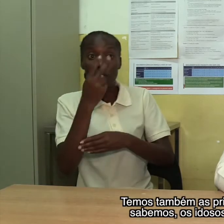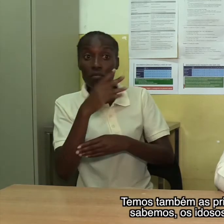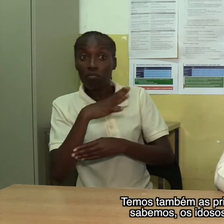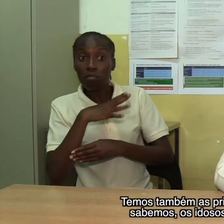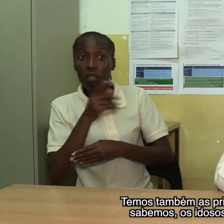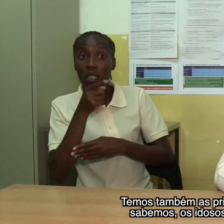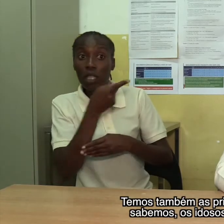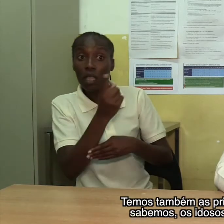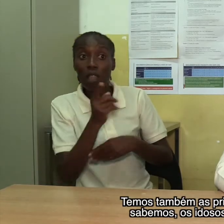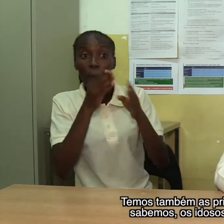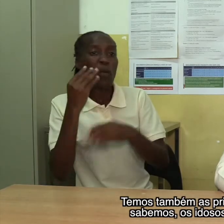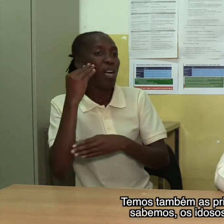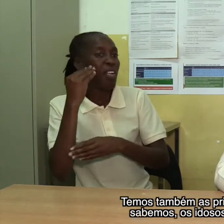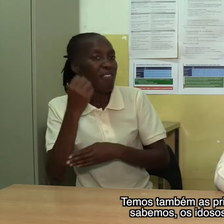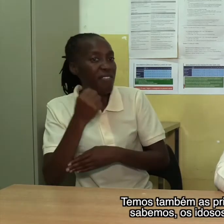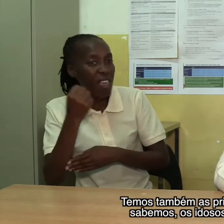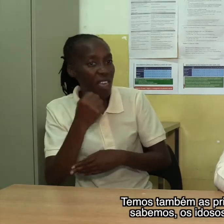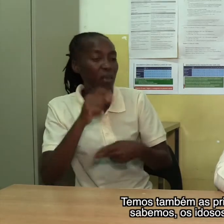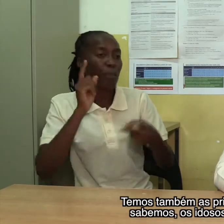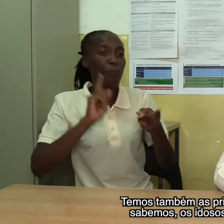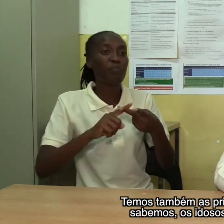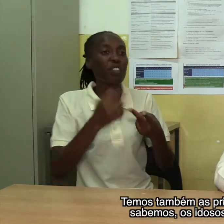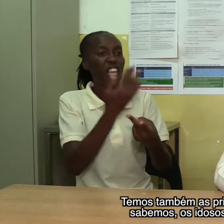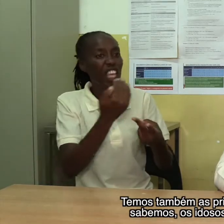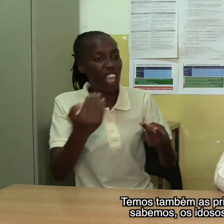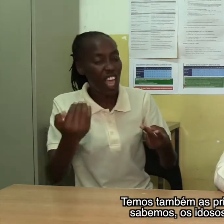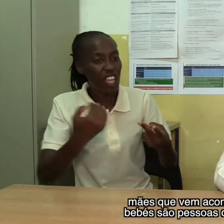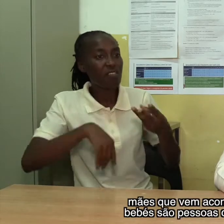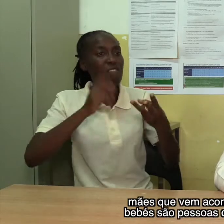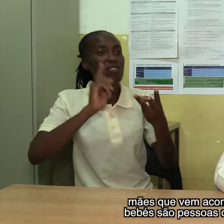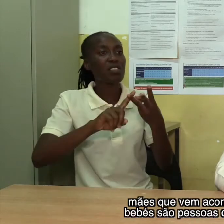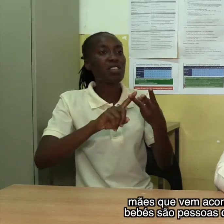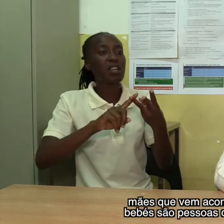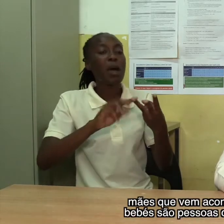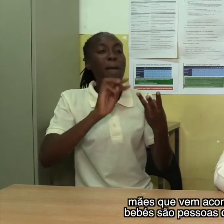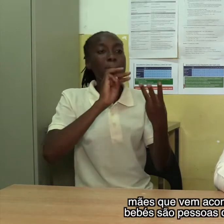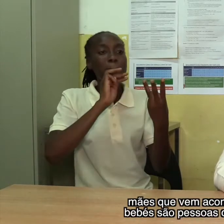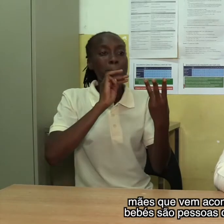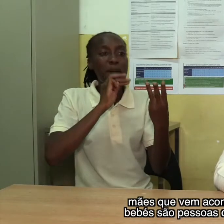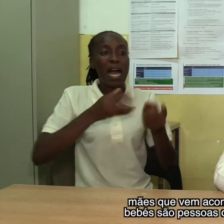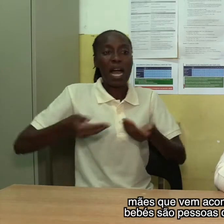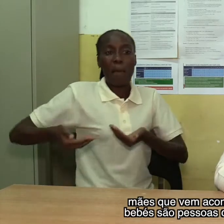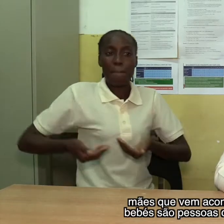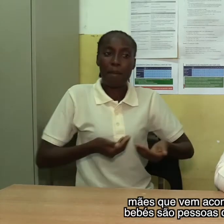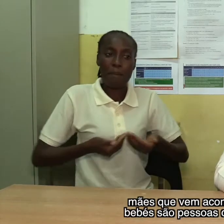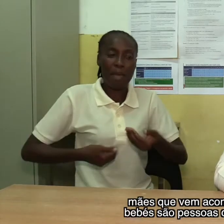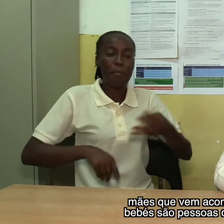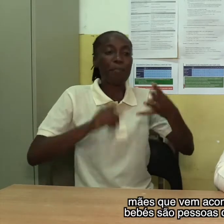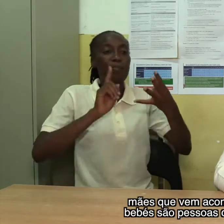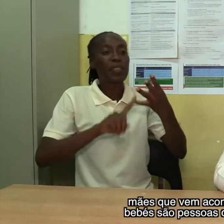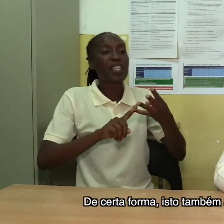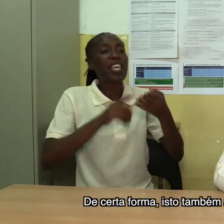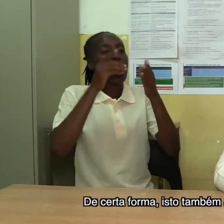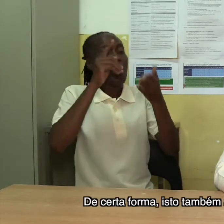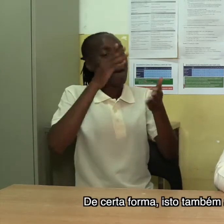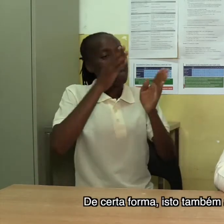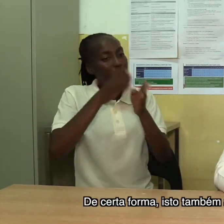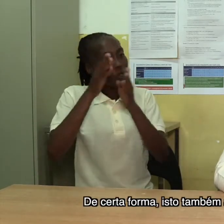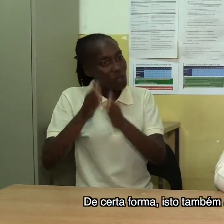como sabemos, os idosos, as crianças, mães que vêm acompanhadas de bebês, são pessoas que têm prioridade.